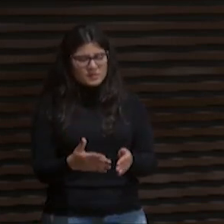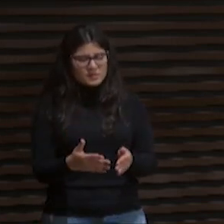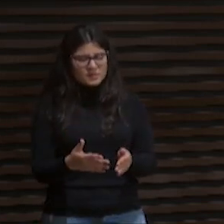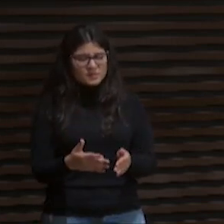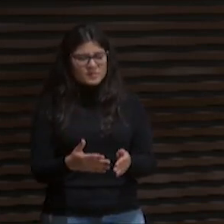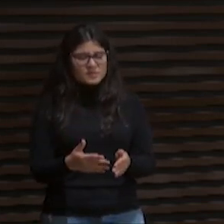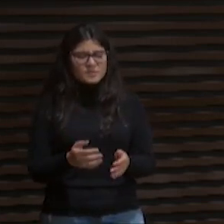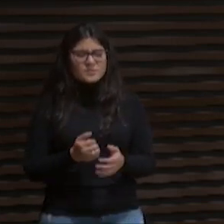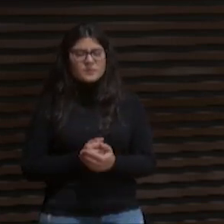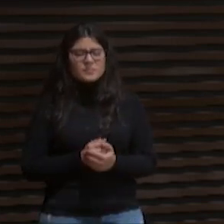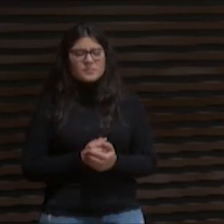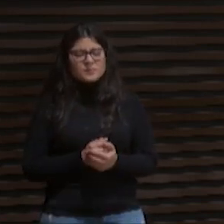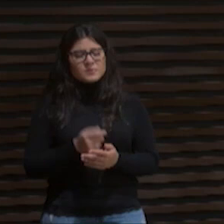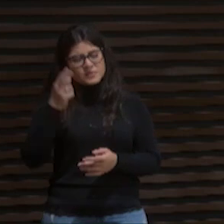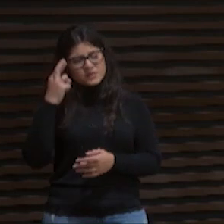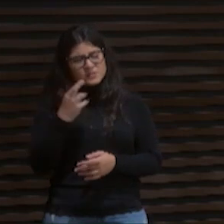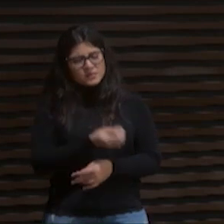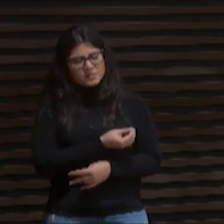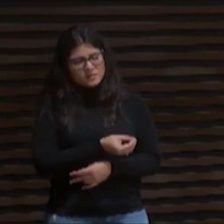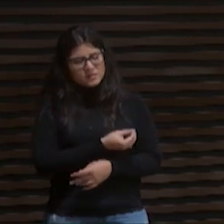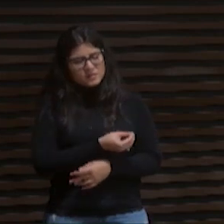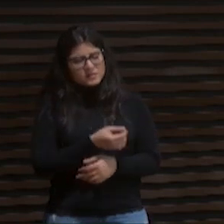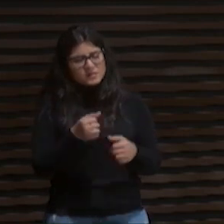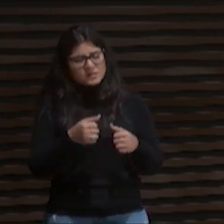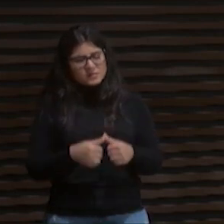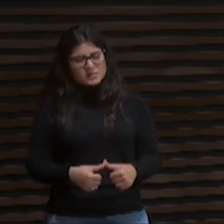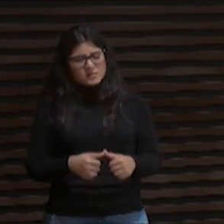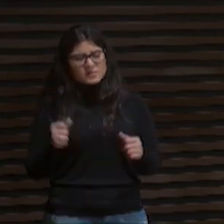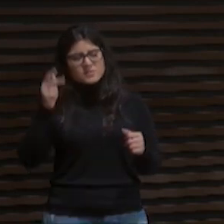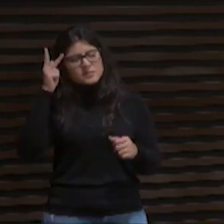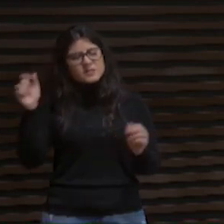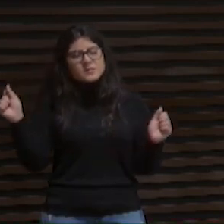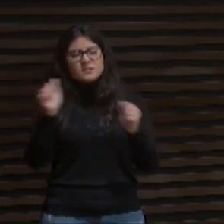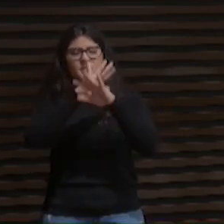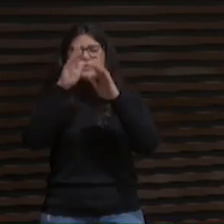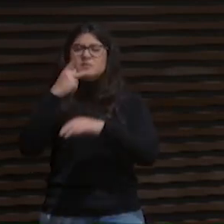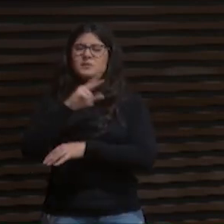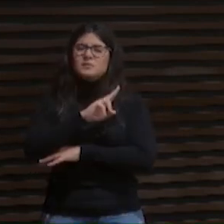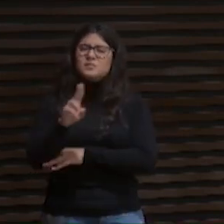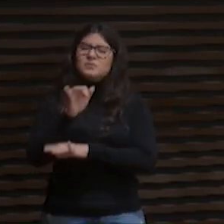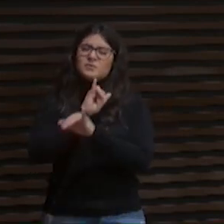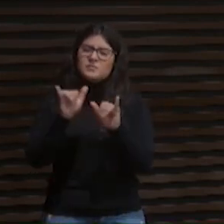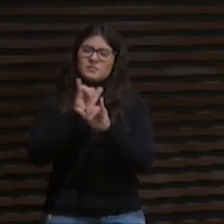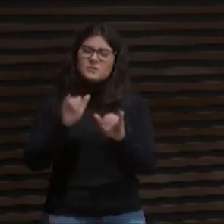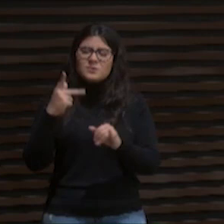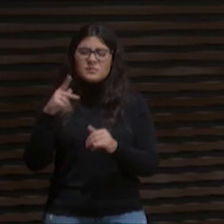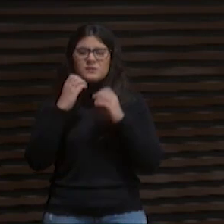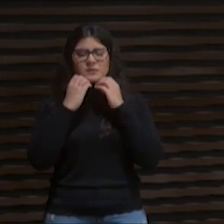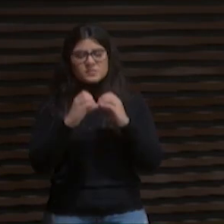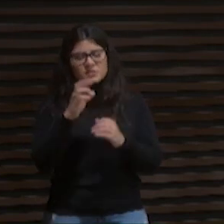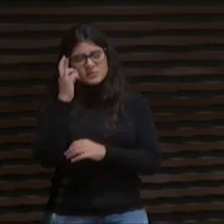ainda assim, Senhor, que a vida deles sejam para a glória do Teu nome e o anunciar do Seu Evangelho,